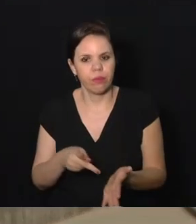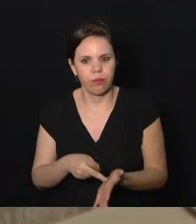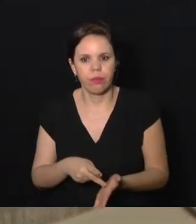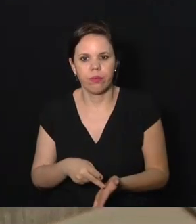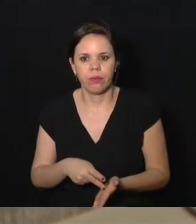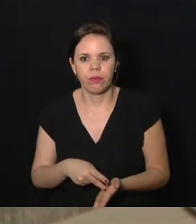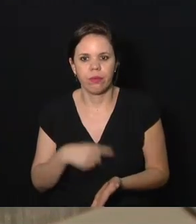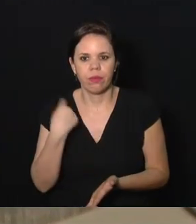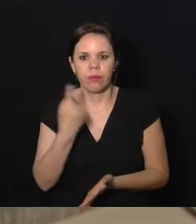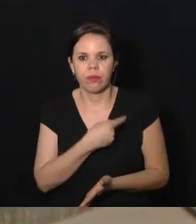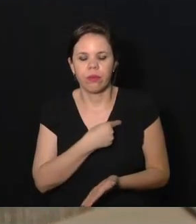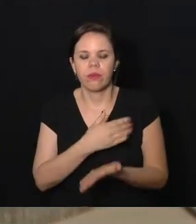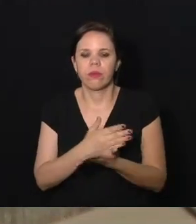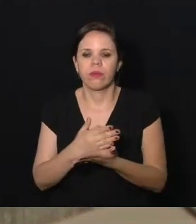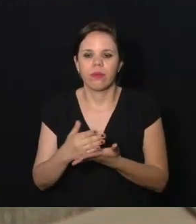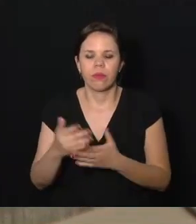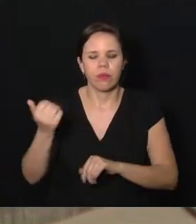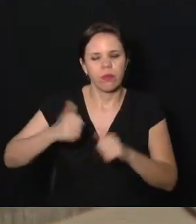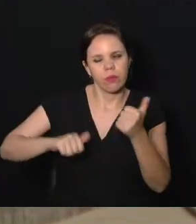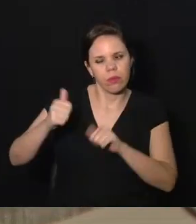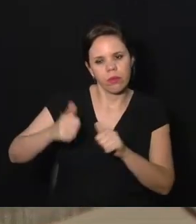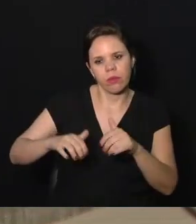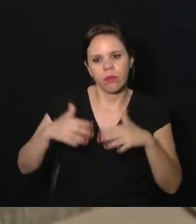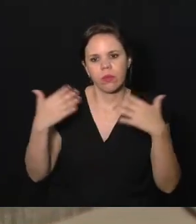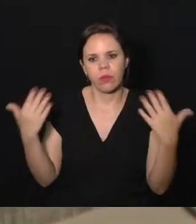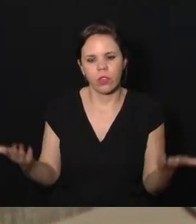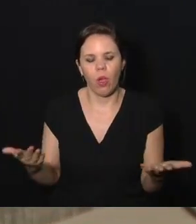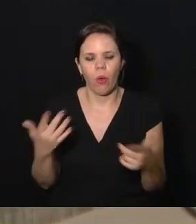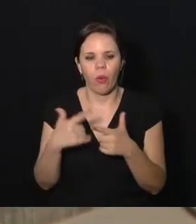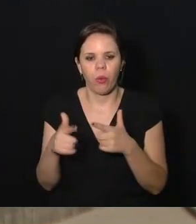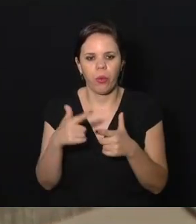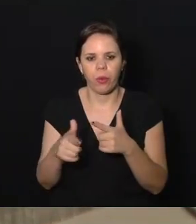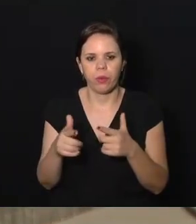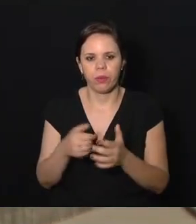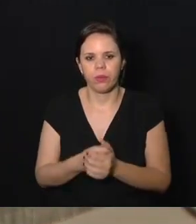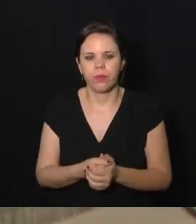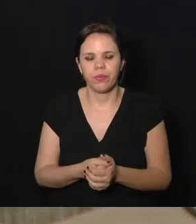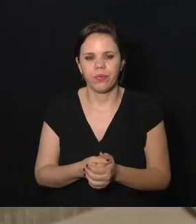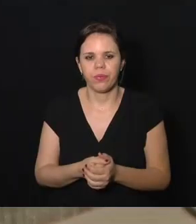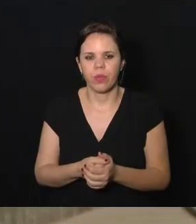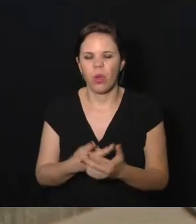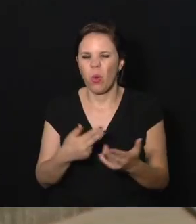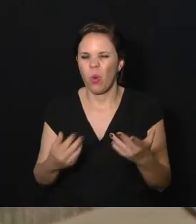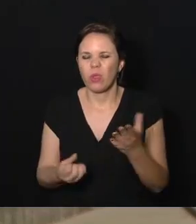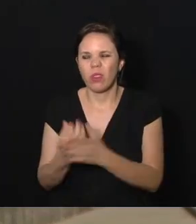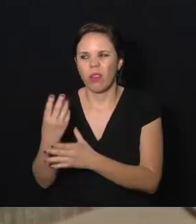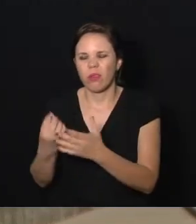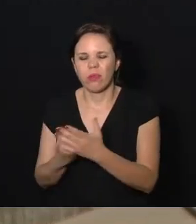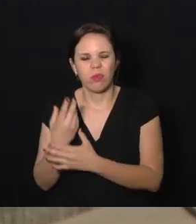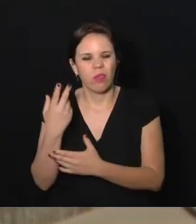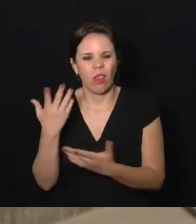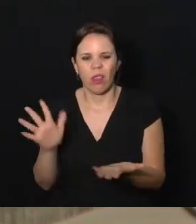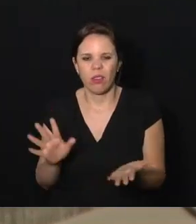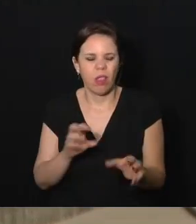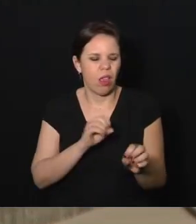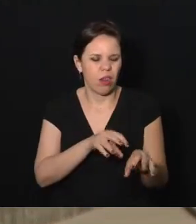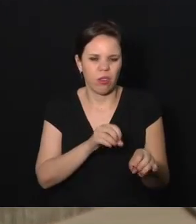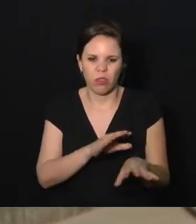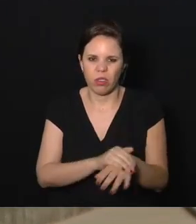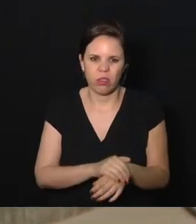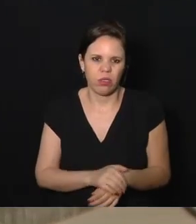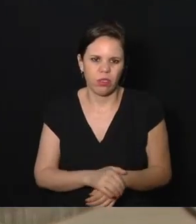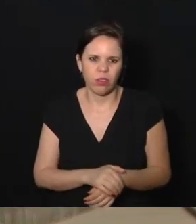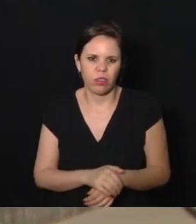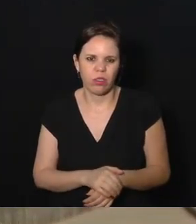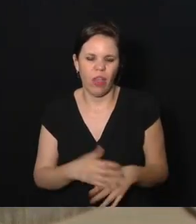quando a gente começa a avaliar quais são os grandes problemas, são coisas recorrentes. Na questão da educação, você